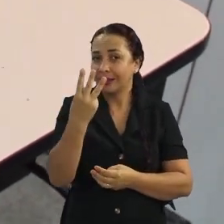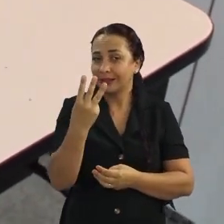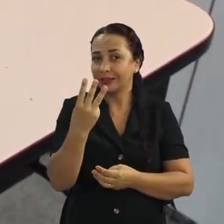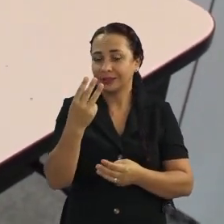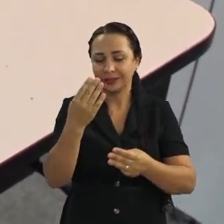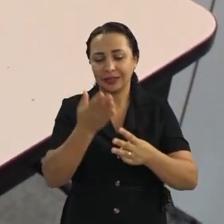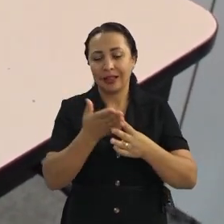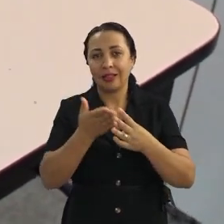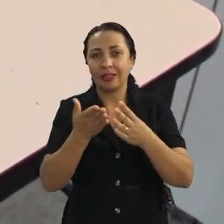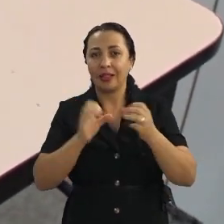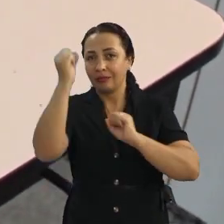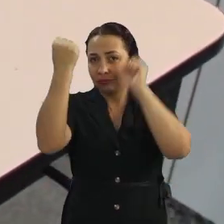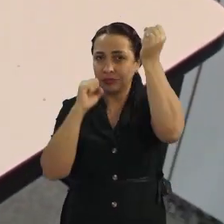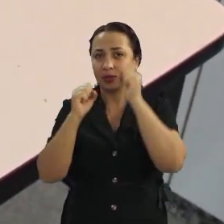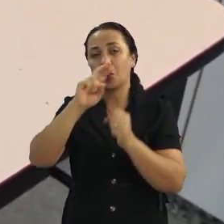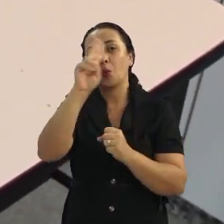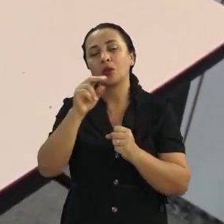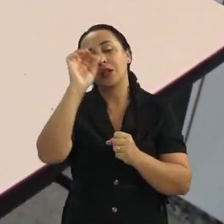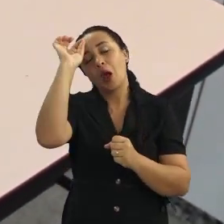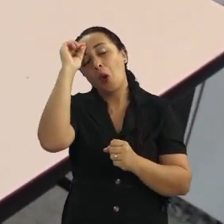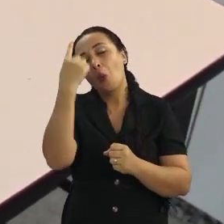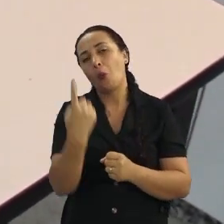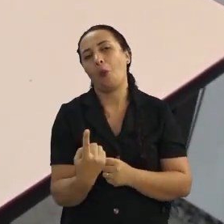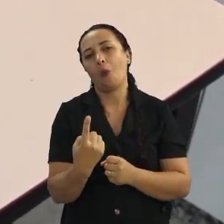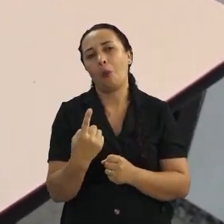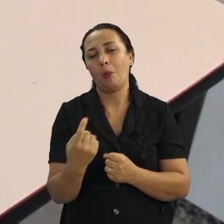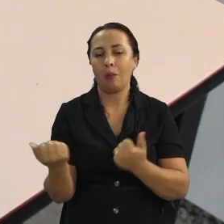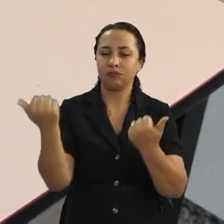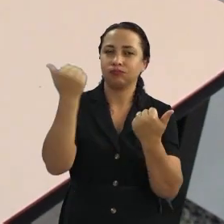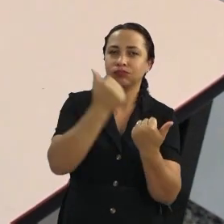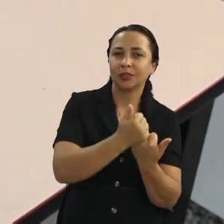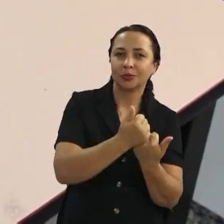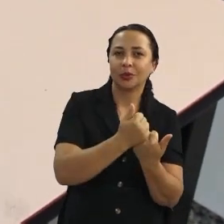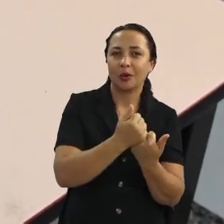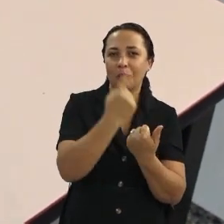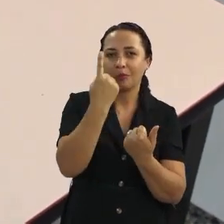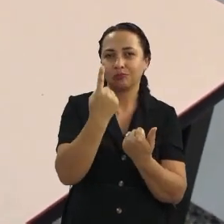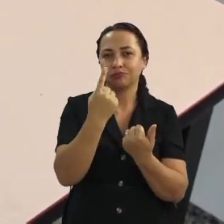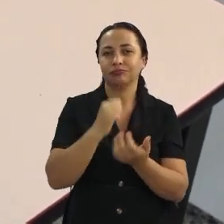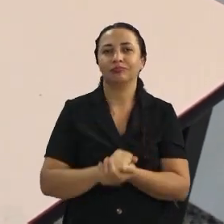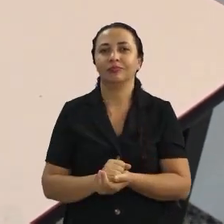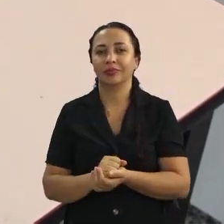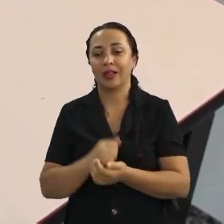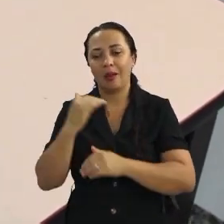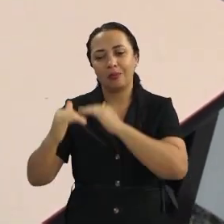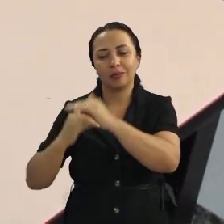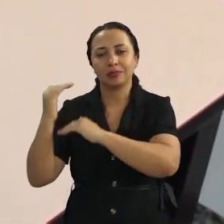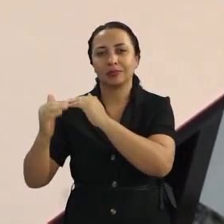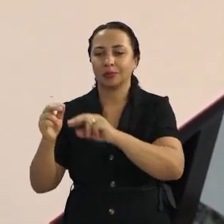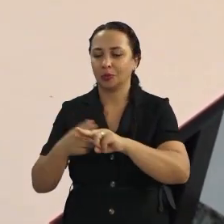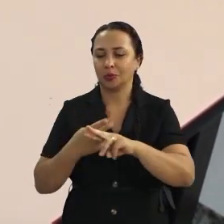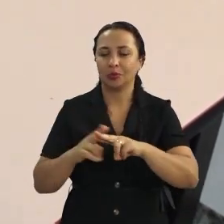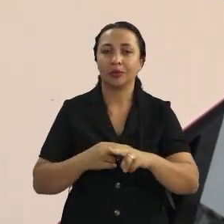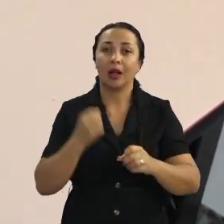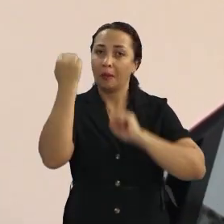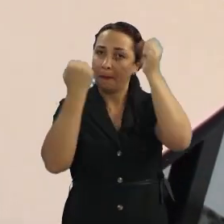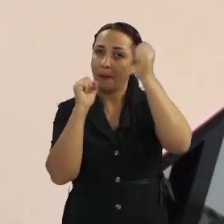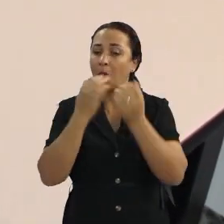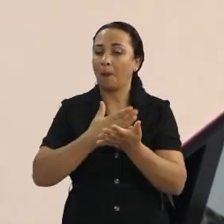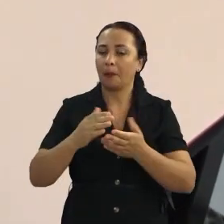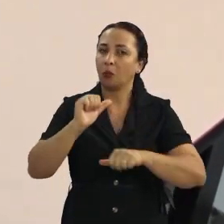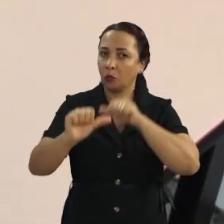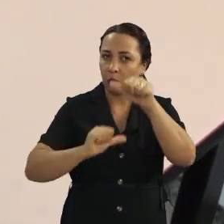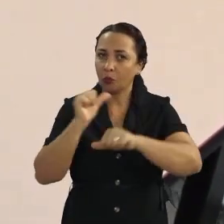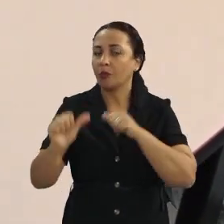a proposta é apenas em um equipamento a gente realizar o processamento do Chocolate essa máquina ela está